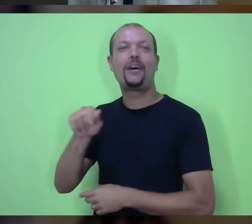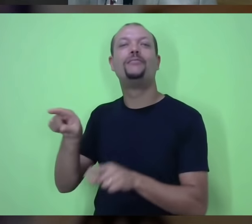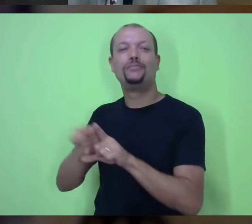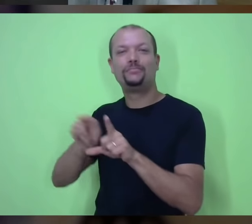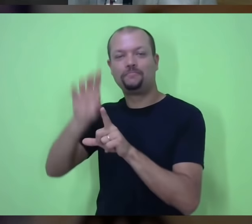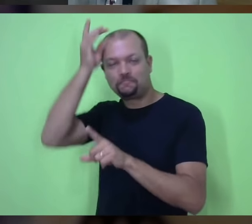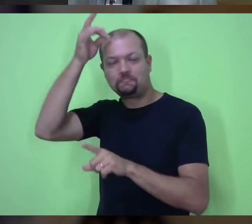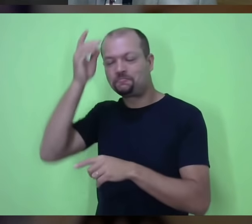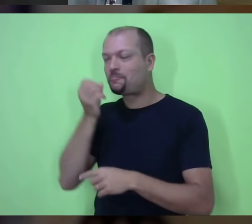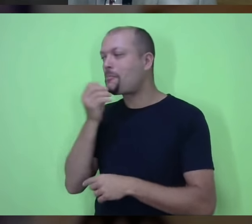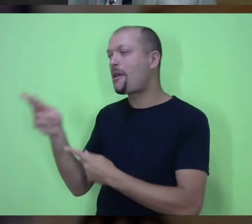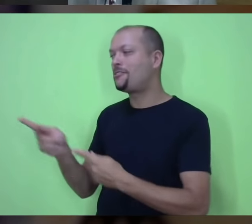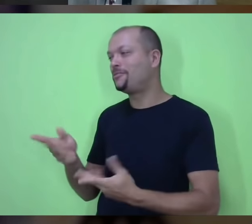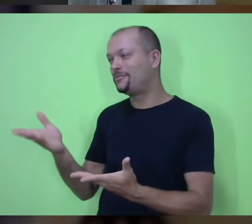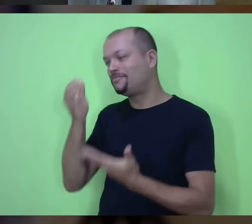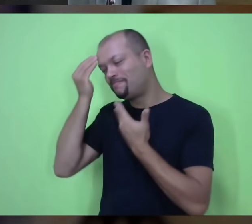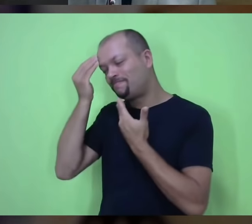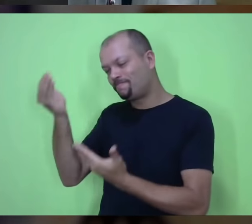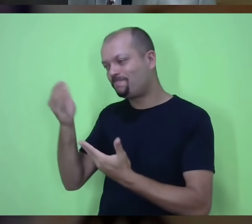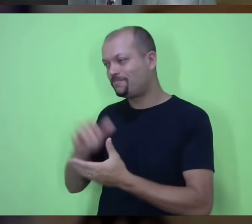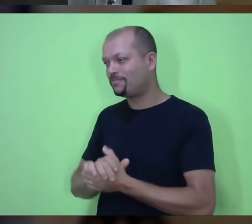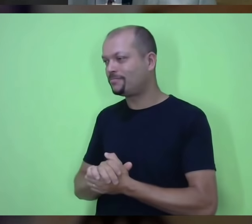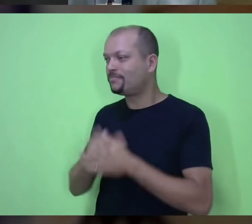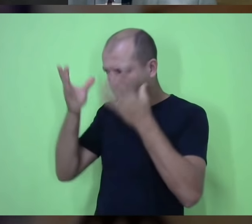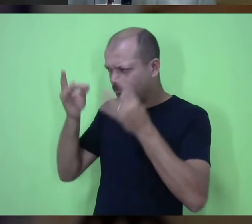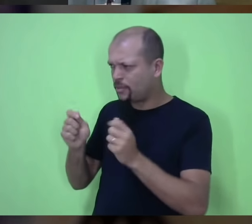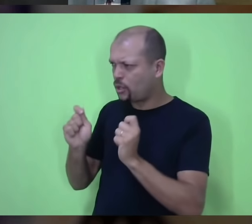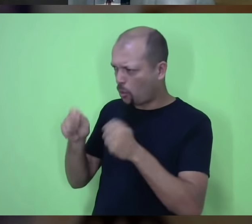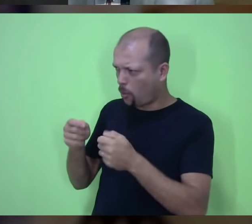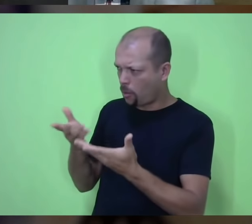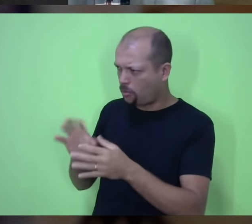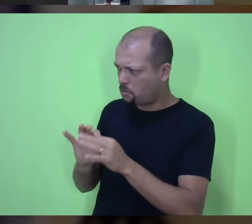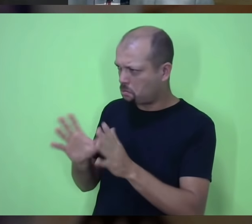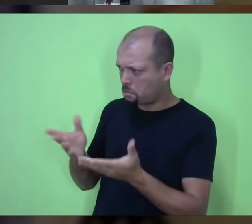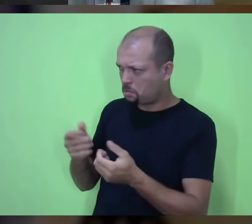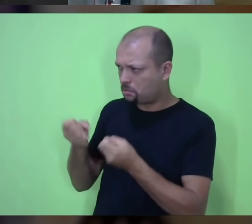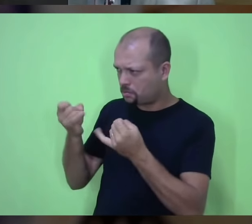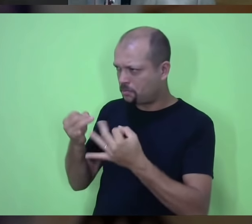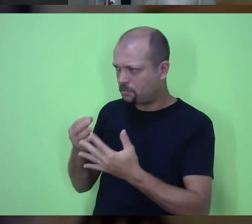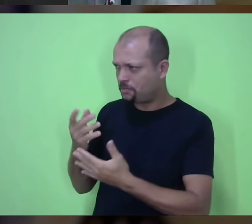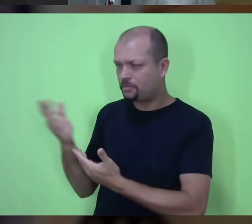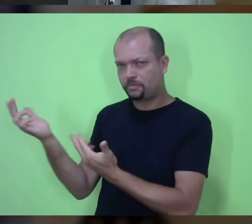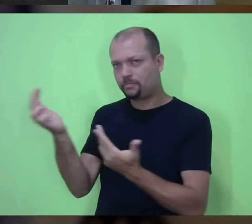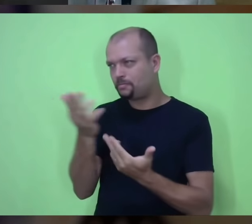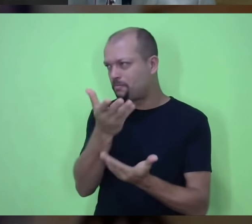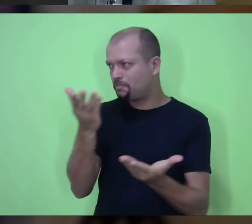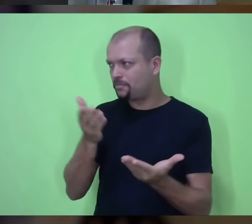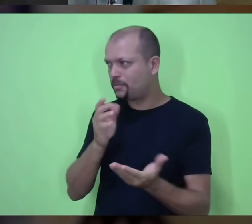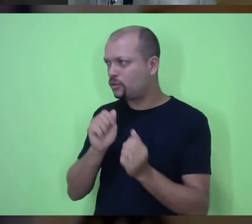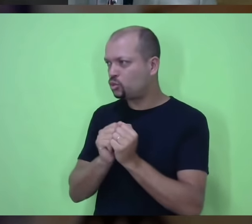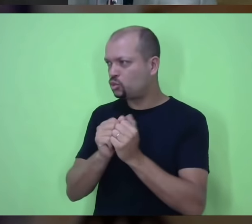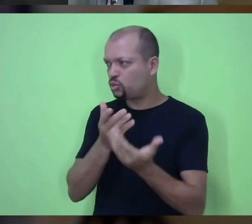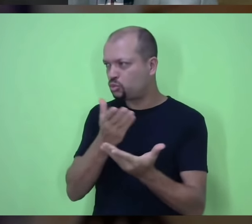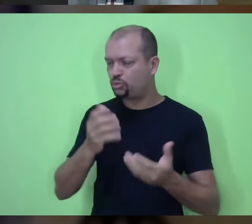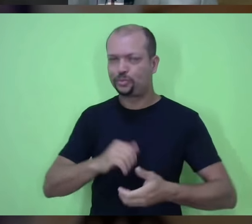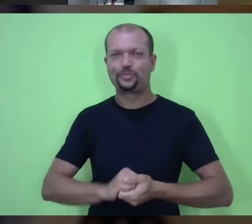né? Então, pastor, seja bem-vindo também, obrigado, e a sua autodescrição, suas boas-vindas para os nossos irmãos que nos